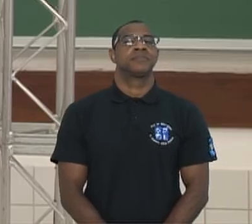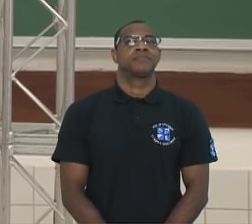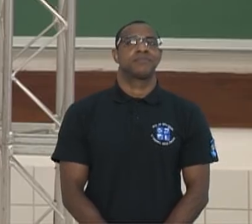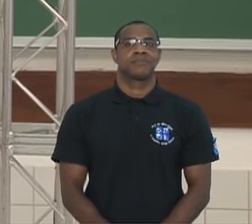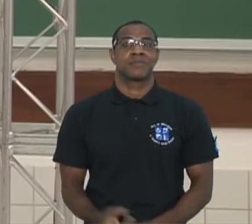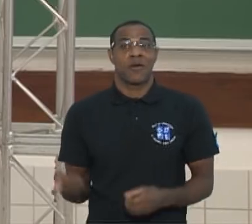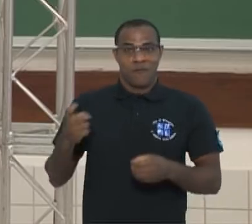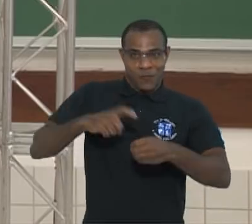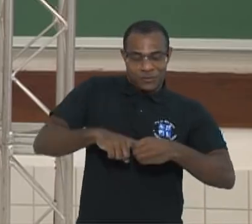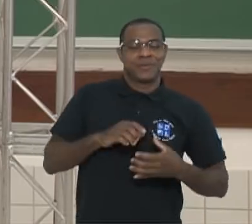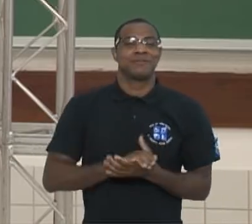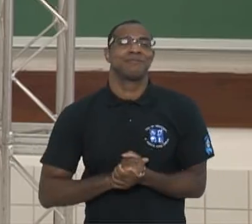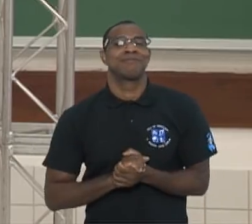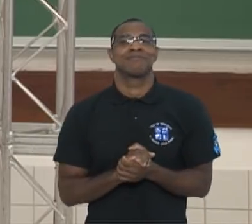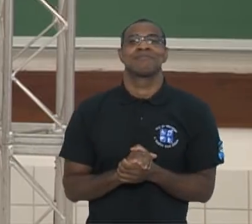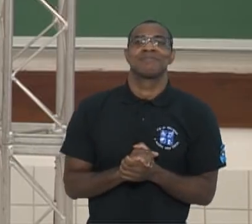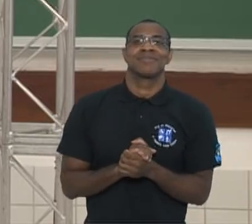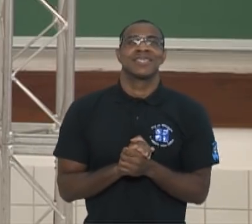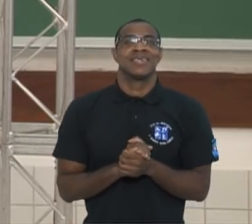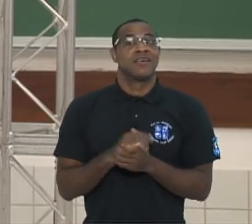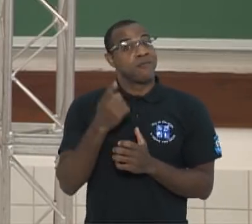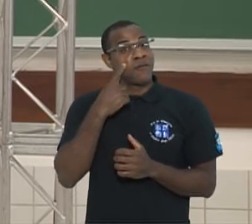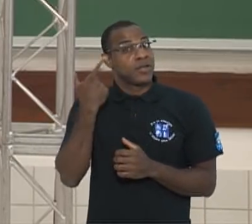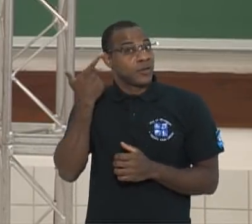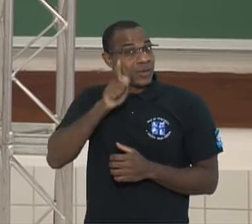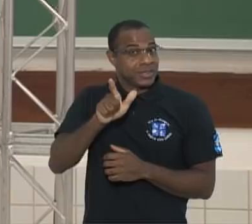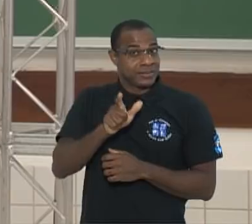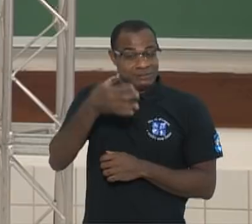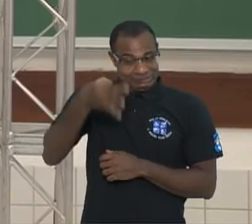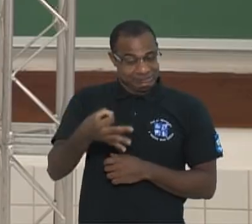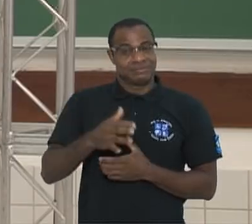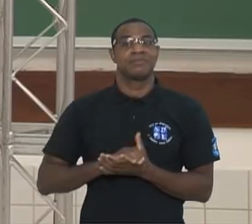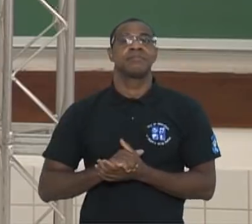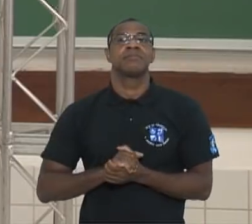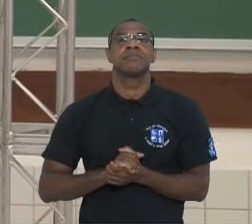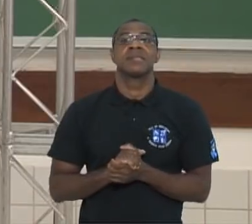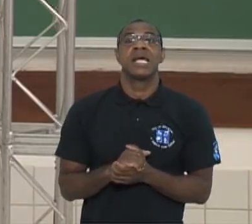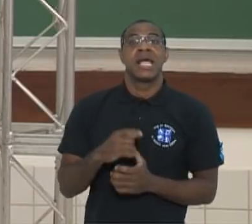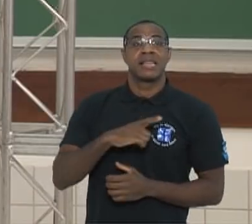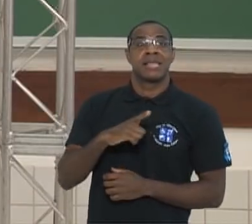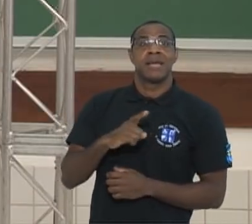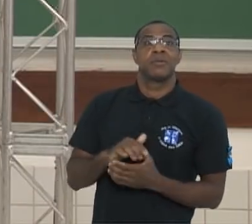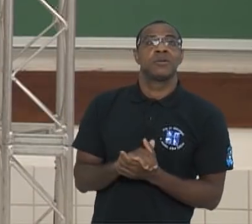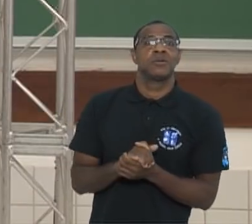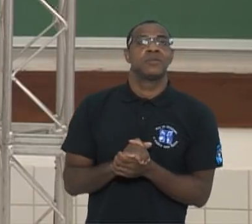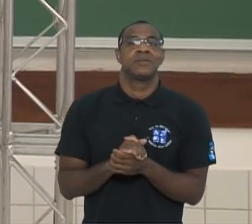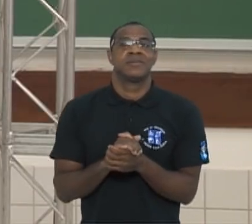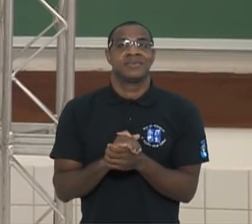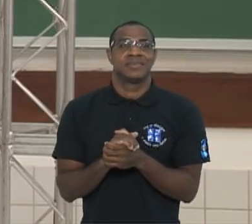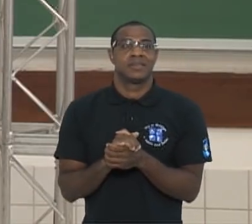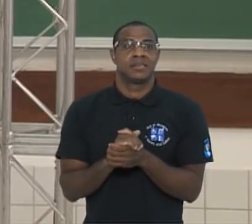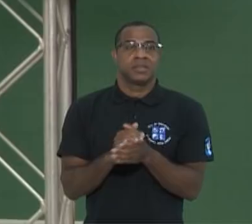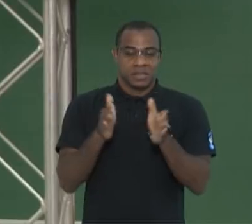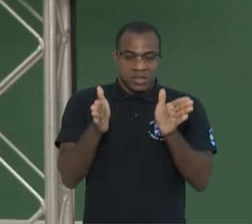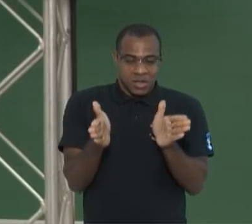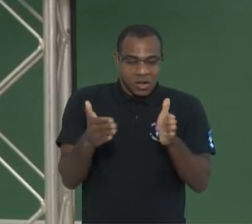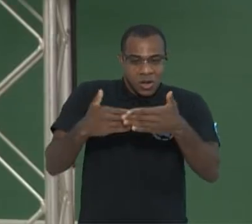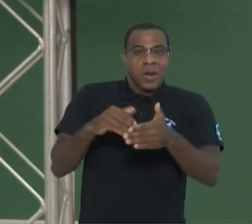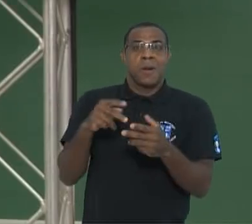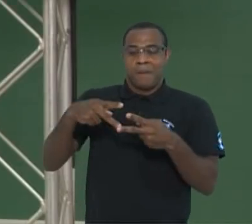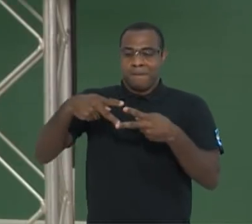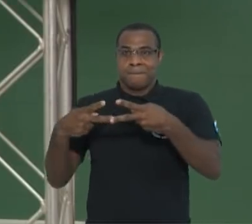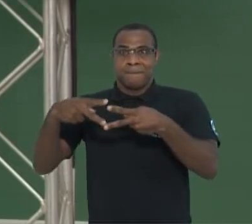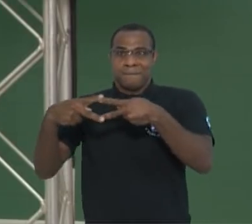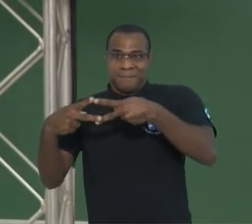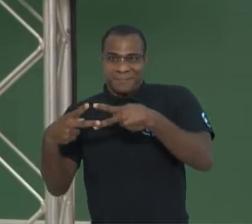Vamos lá? Retornando então, vamos ver se vocês acertaram. Então nós temos aqui um paralelepípedo,